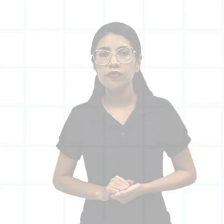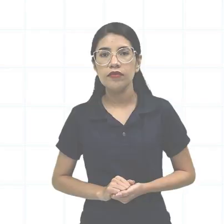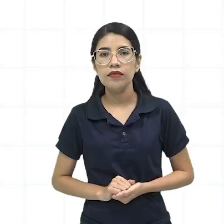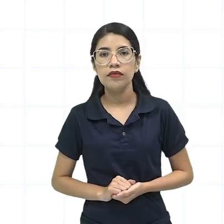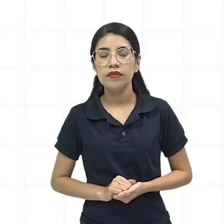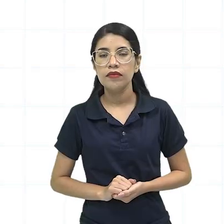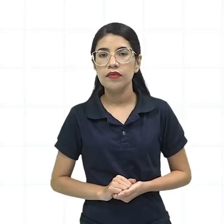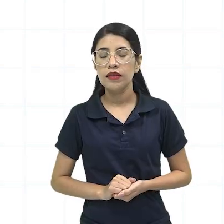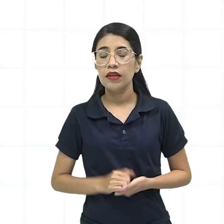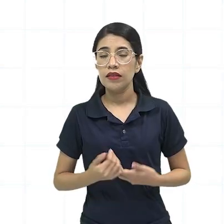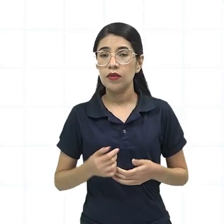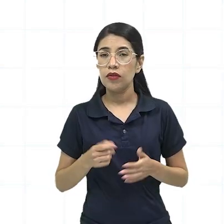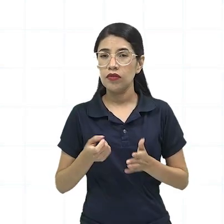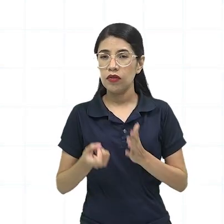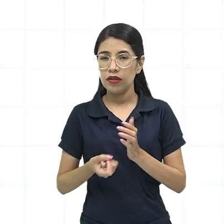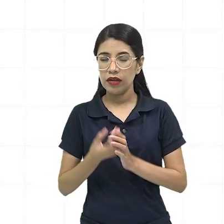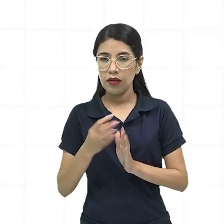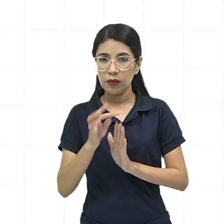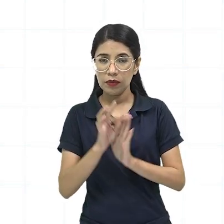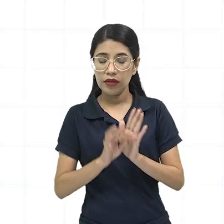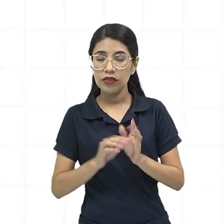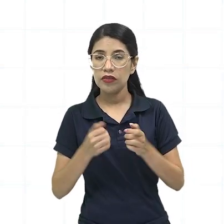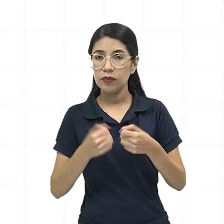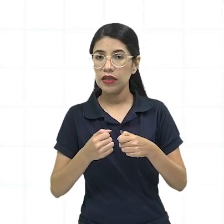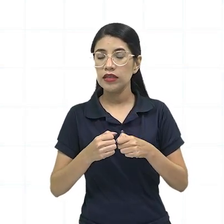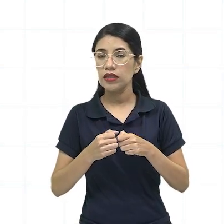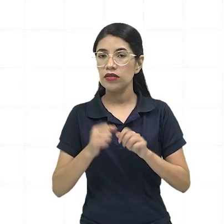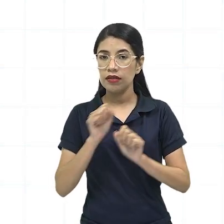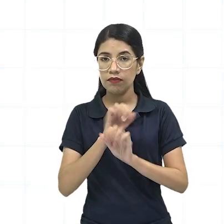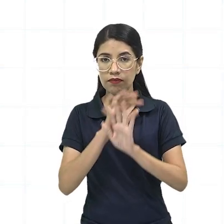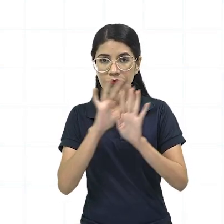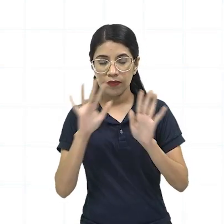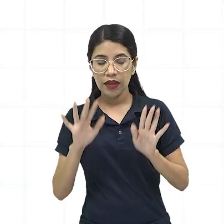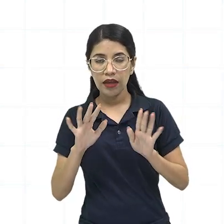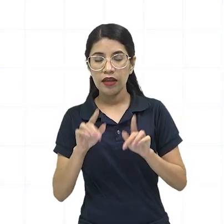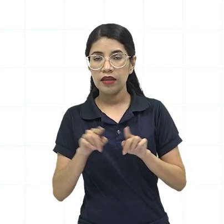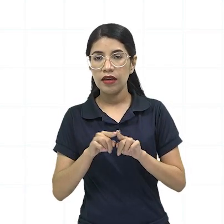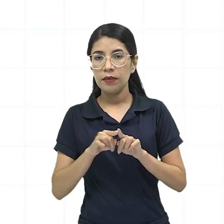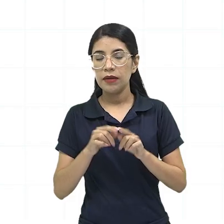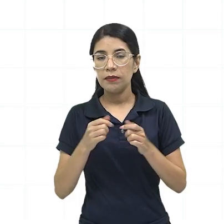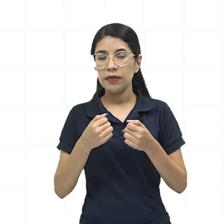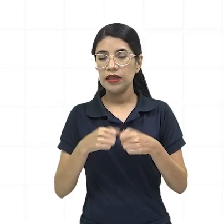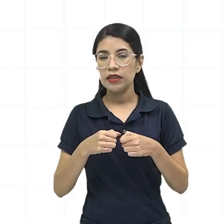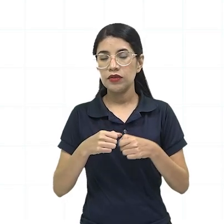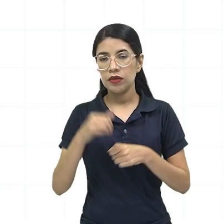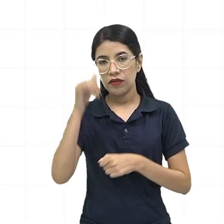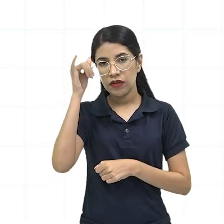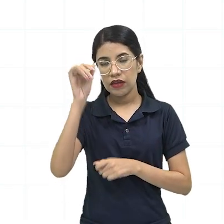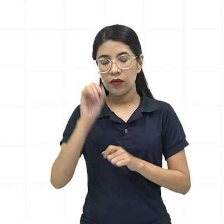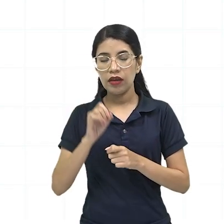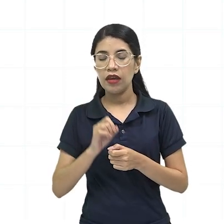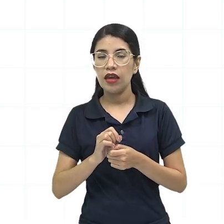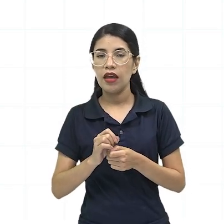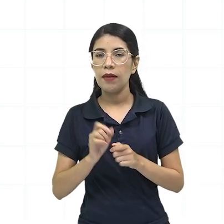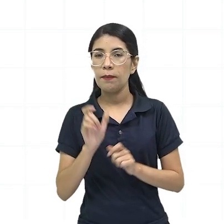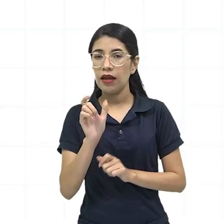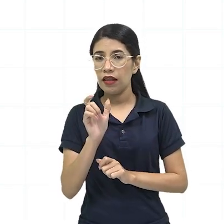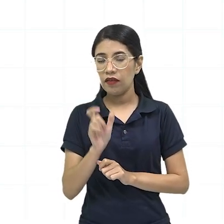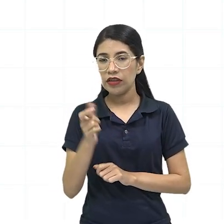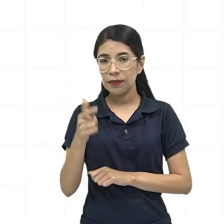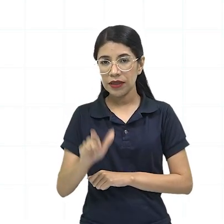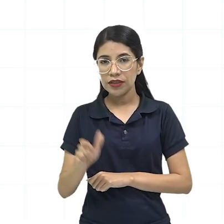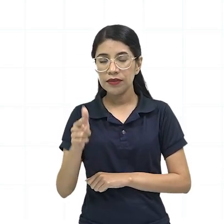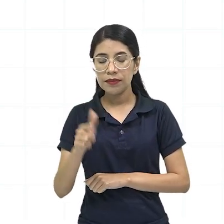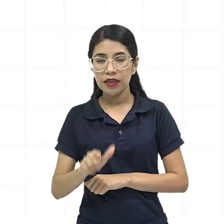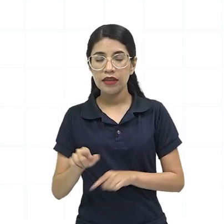qualquer jeito, né? Eu tenho que ser clara, então eu não posso colocar ter coisas de redundantes, eu não posso ter uma ambiguidade,